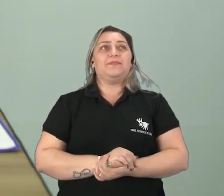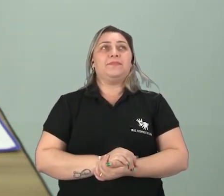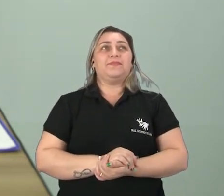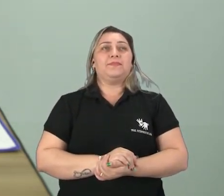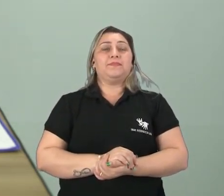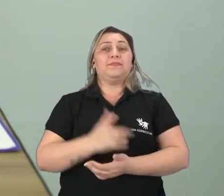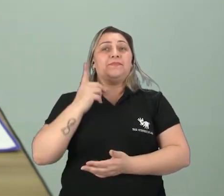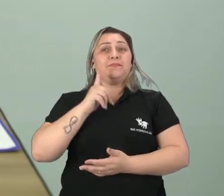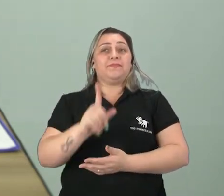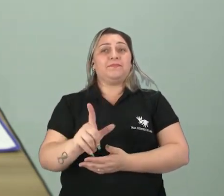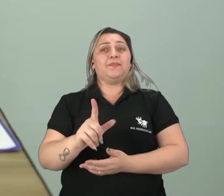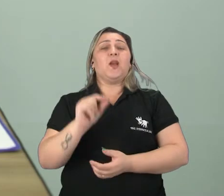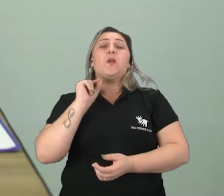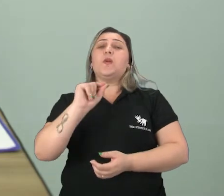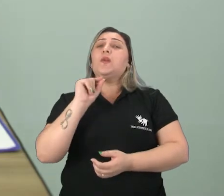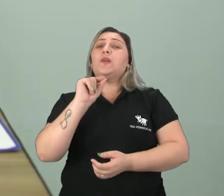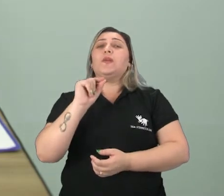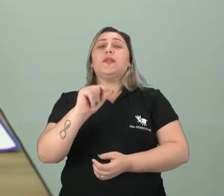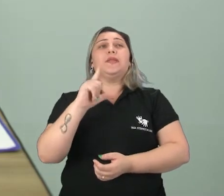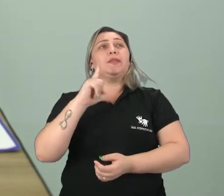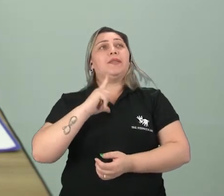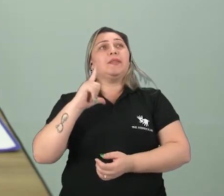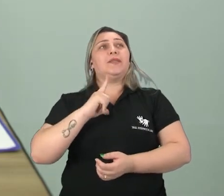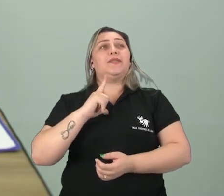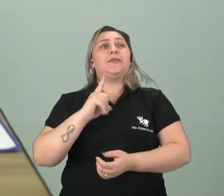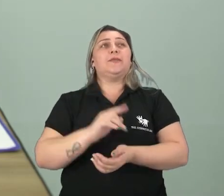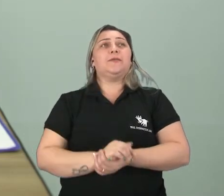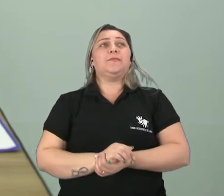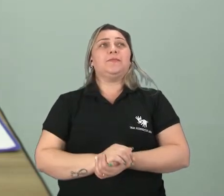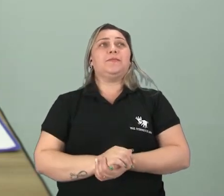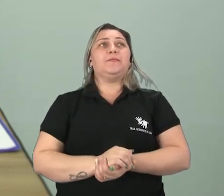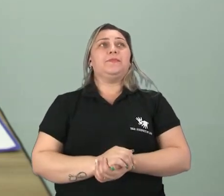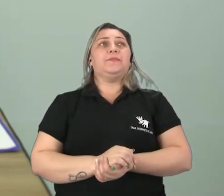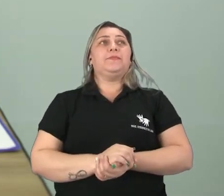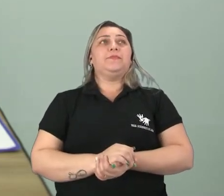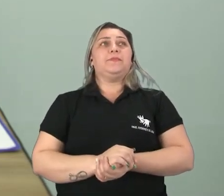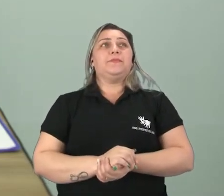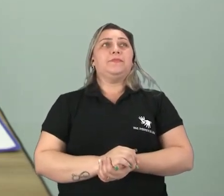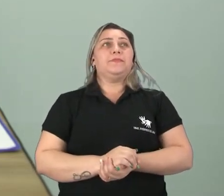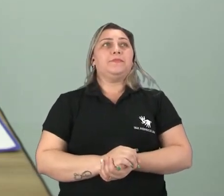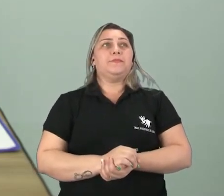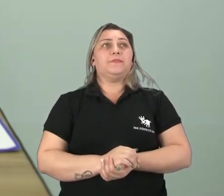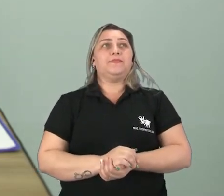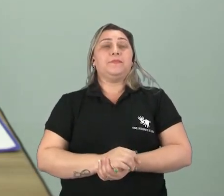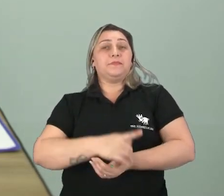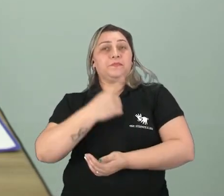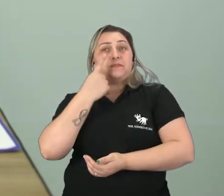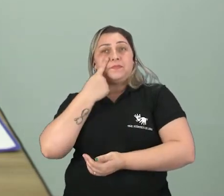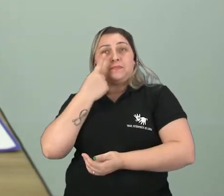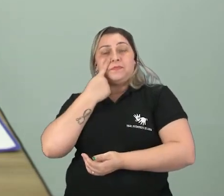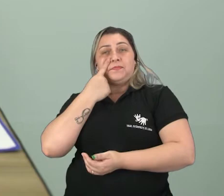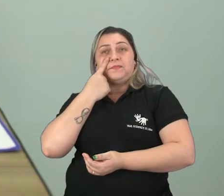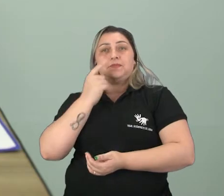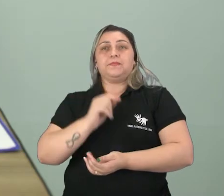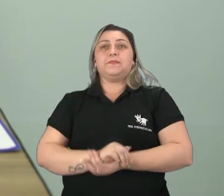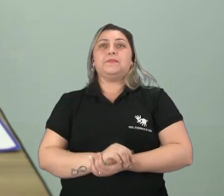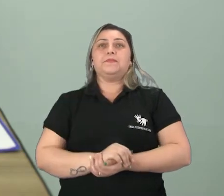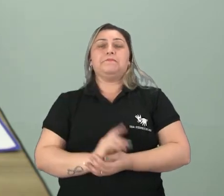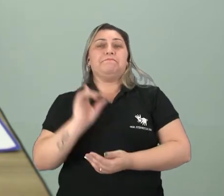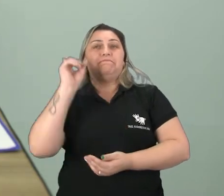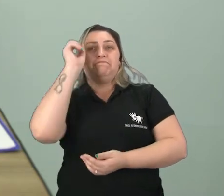peguei o que será que tem na minha mão hein vamos ver